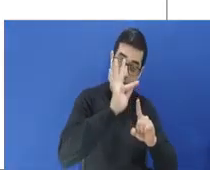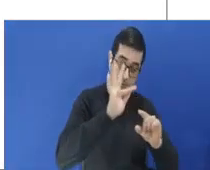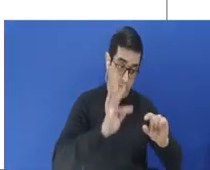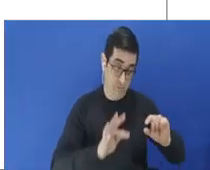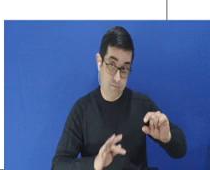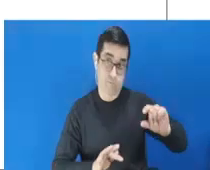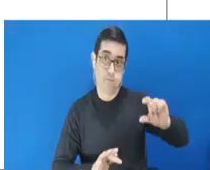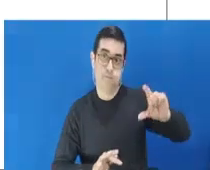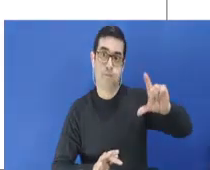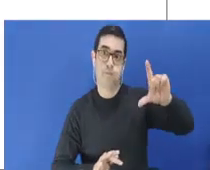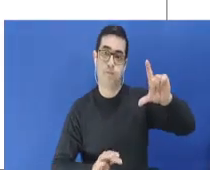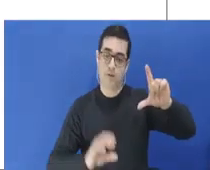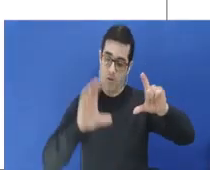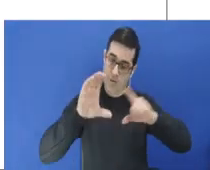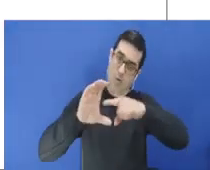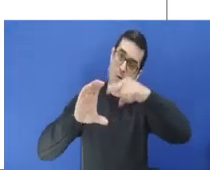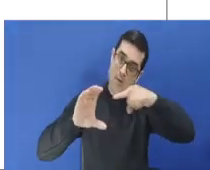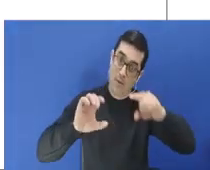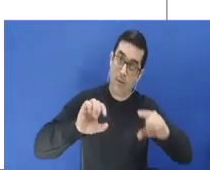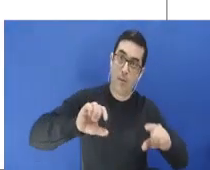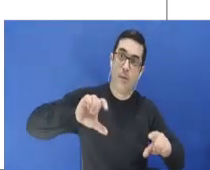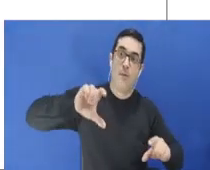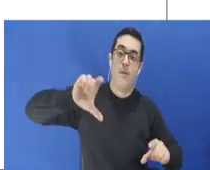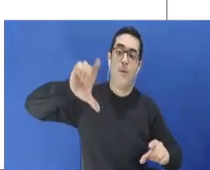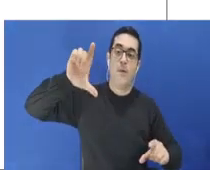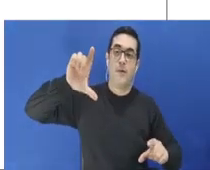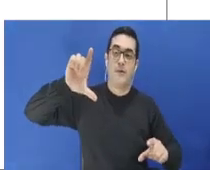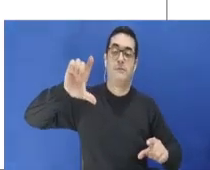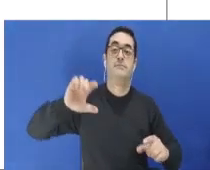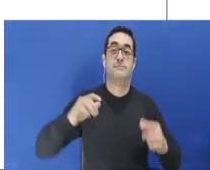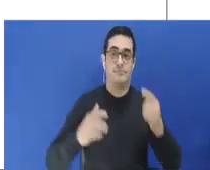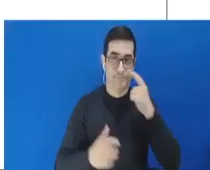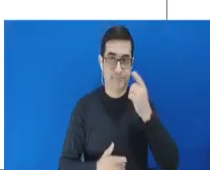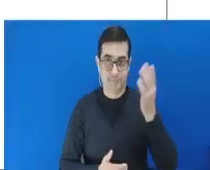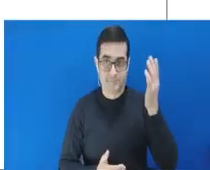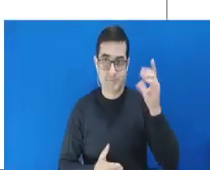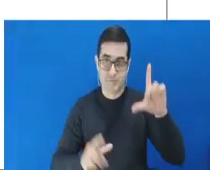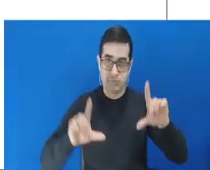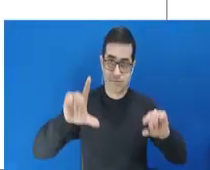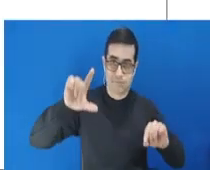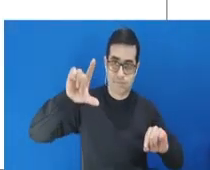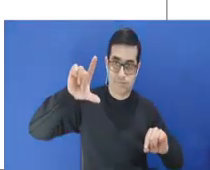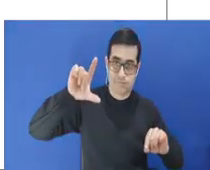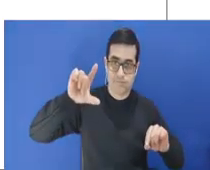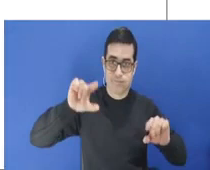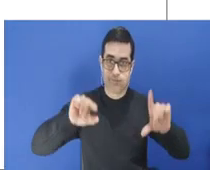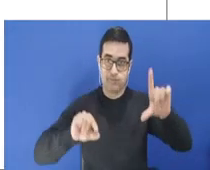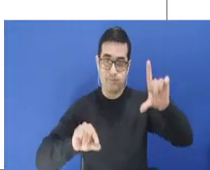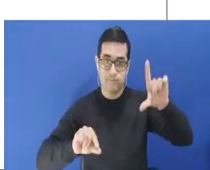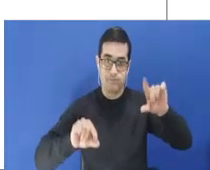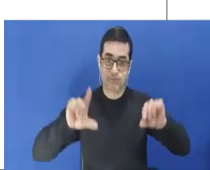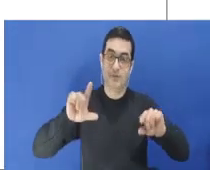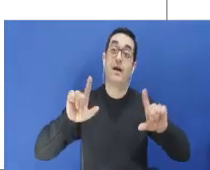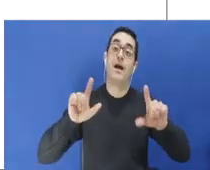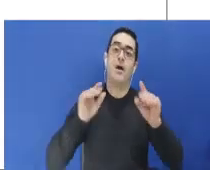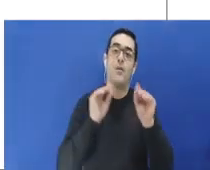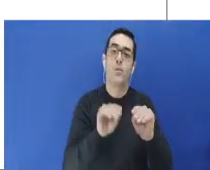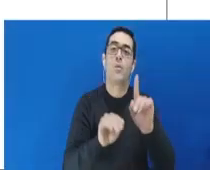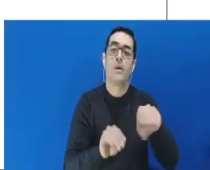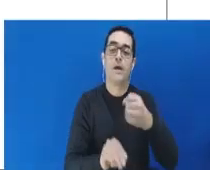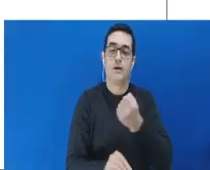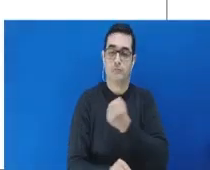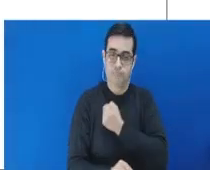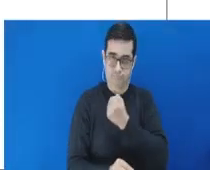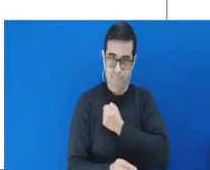de onda máximo. E eles estão relacionados por uma constante. Bom, se